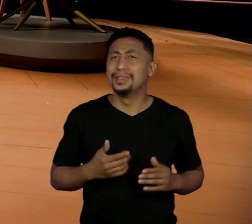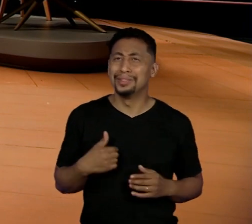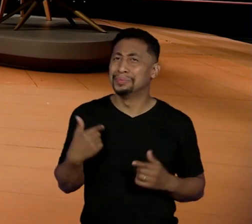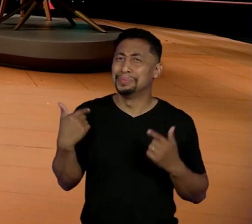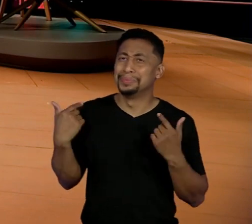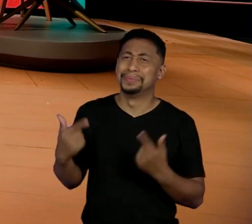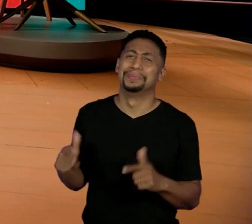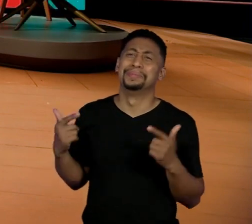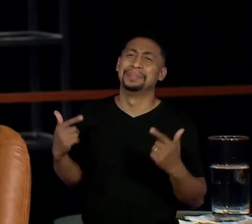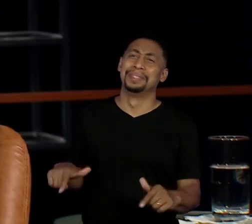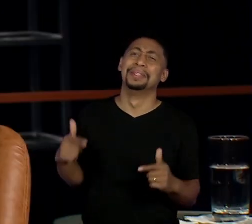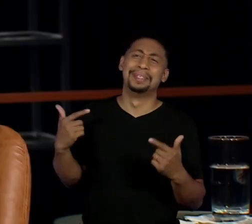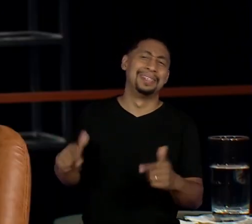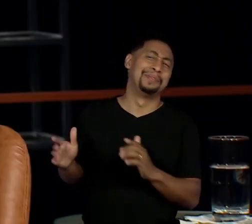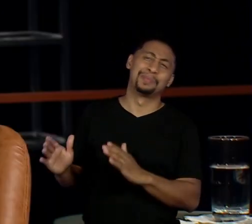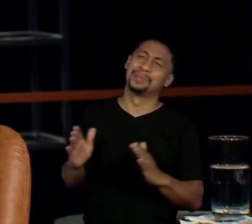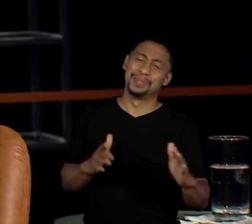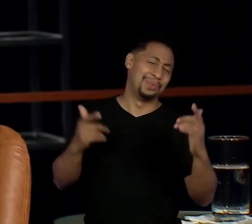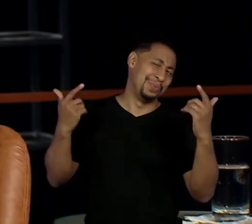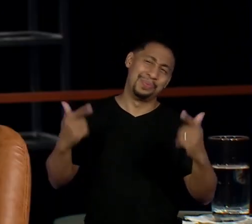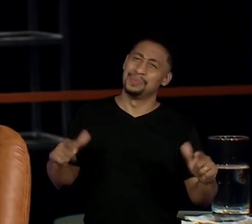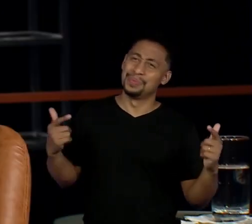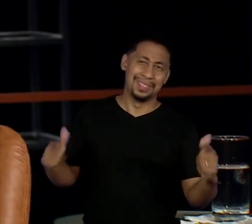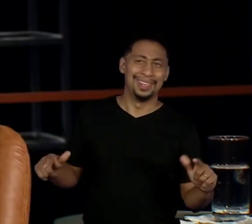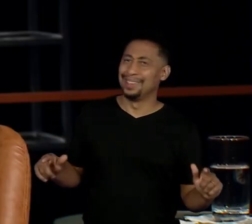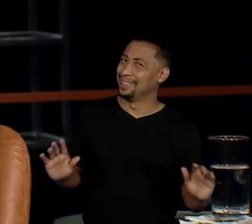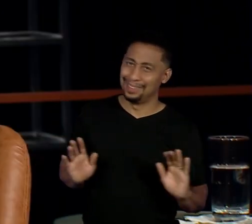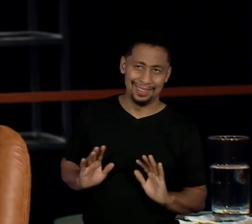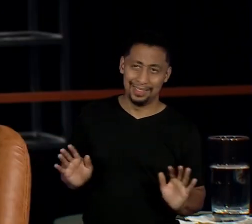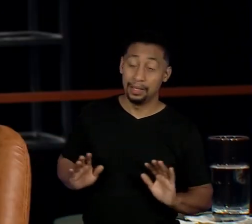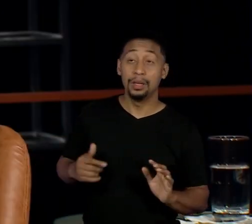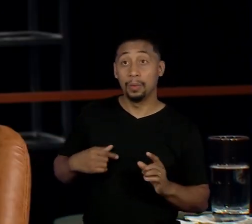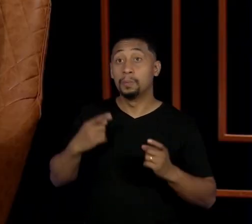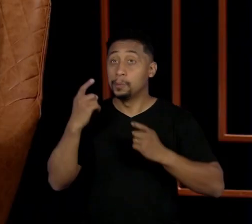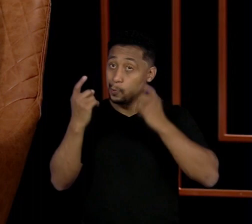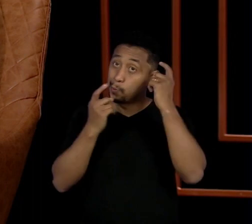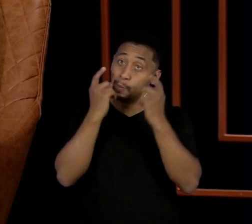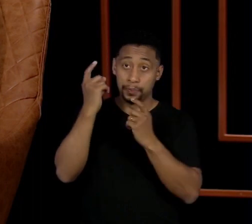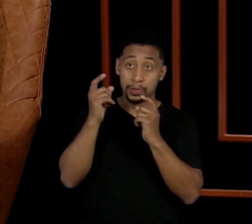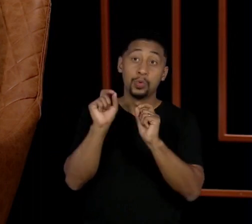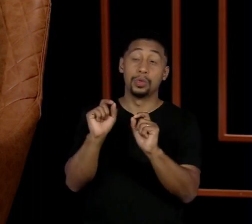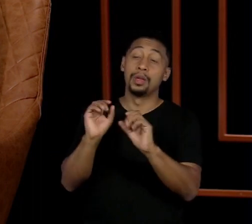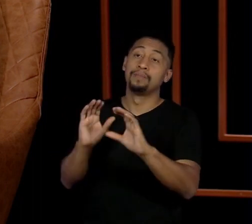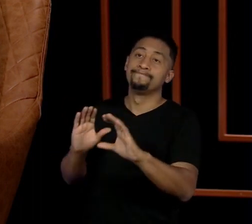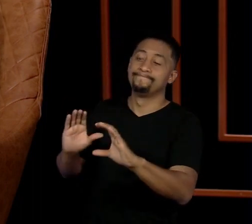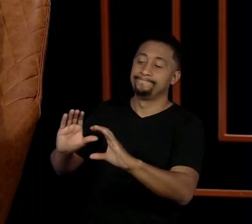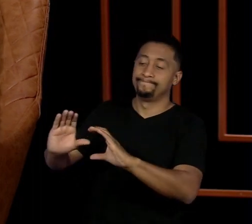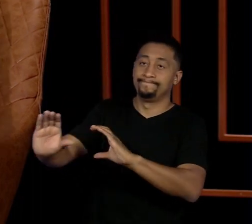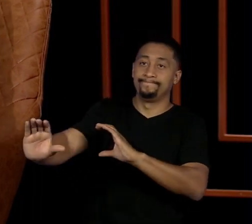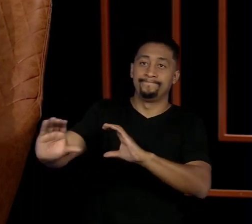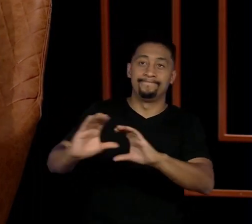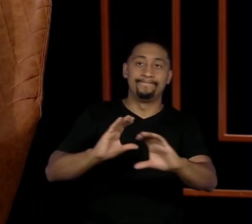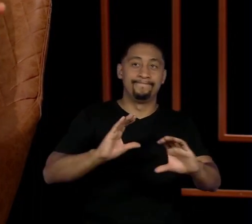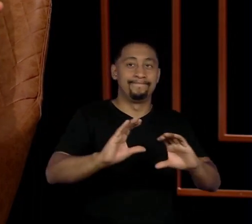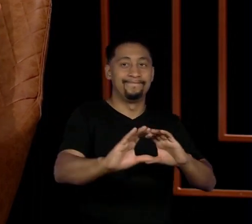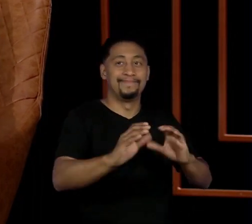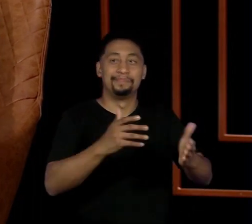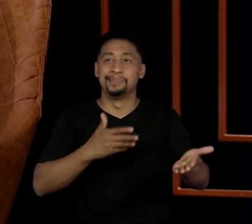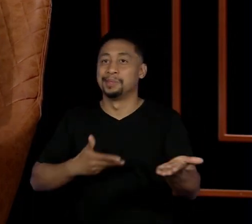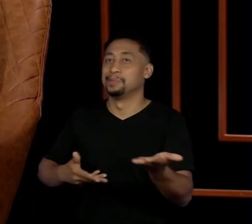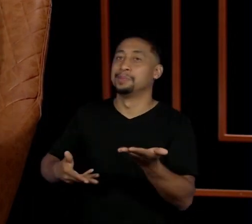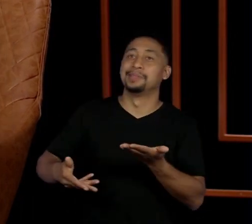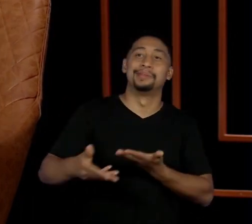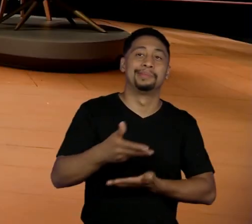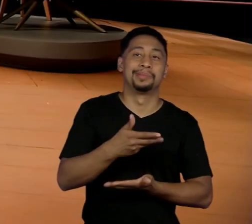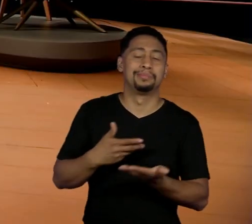Eu não tenho nada. Eu, como diretor, talvez eu tenha uma preocupação. Comunicar. Eu acho que também é que vem do